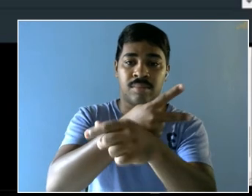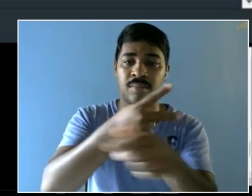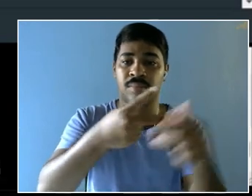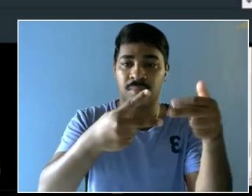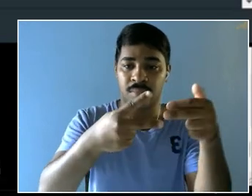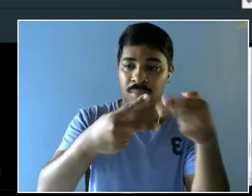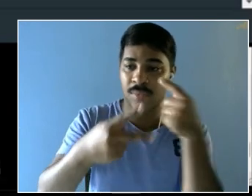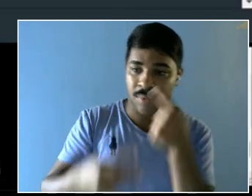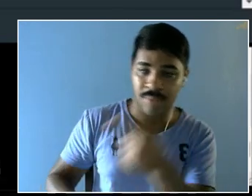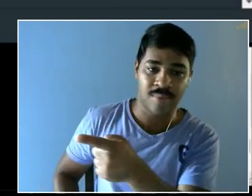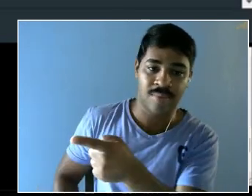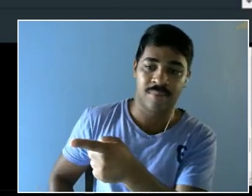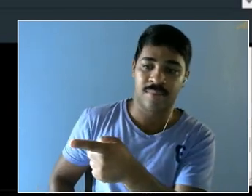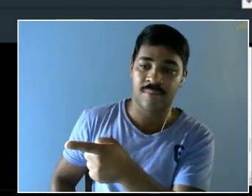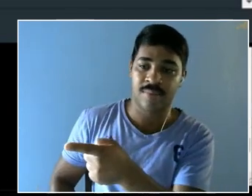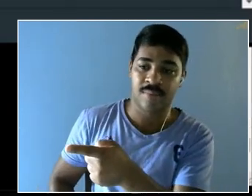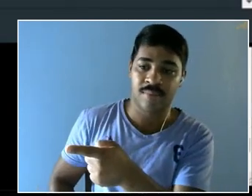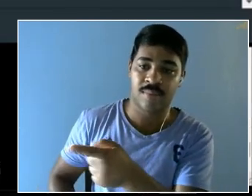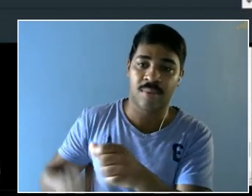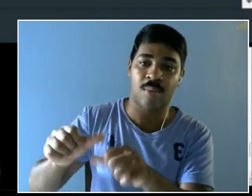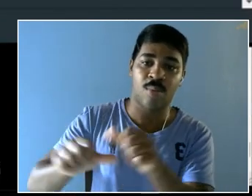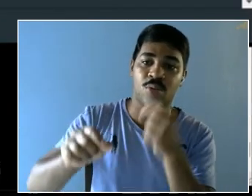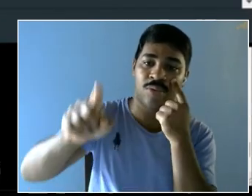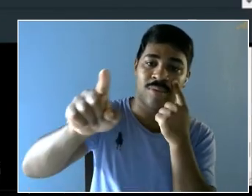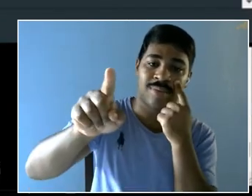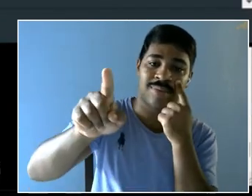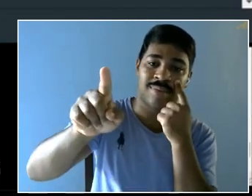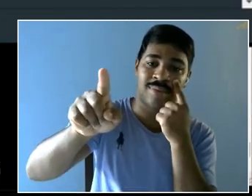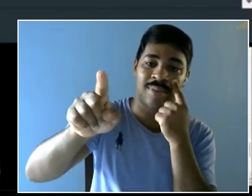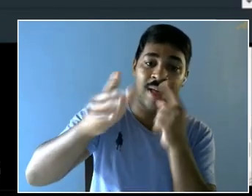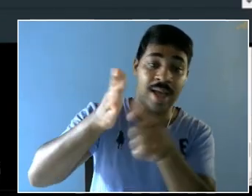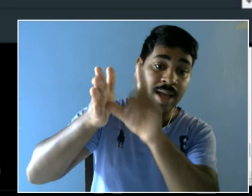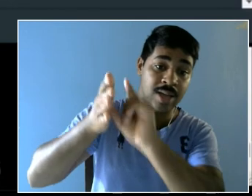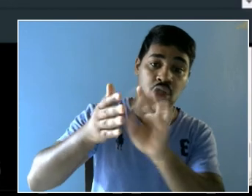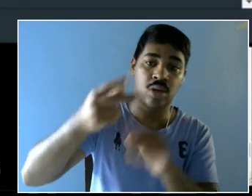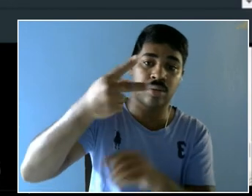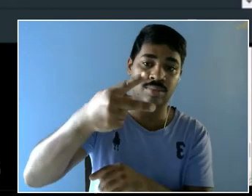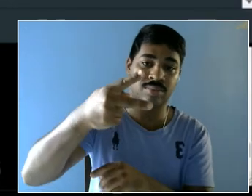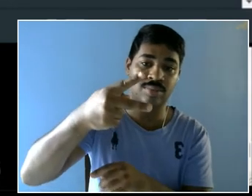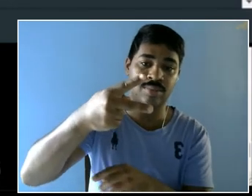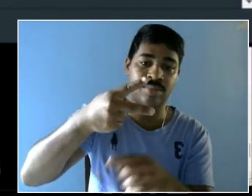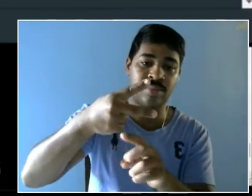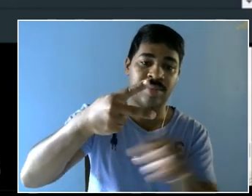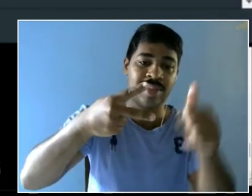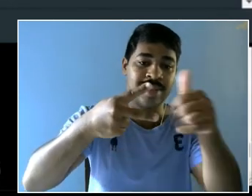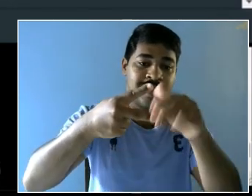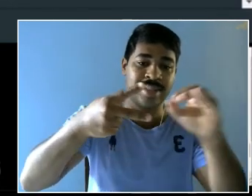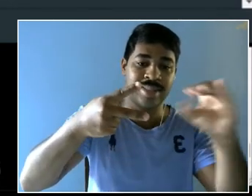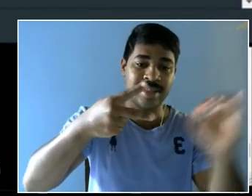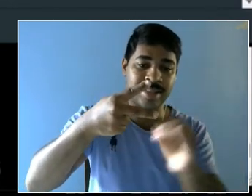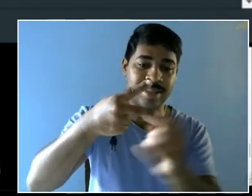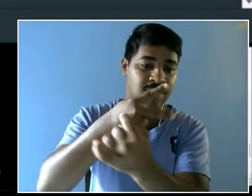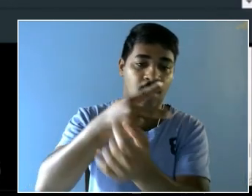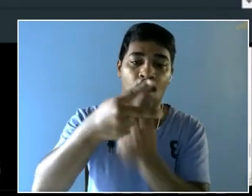Vamos ver? Ó, foi até 100. Pequena diferença, mas isso faz toda a diferença. Isso mostra que você realmente